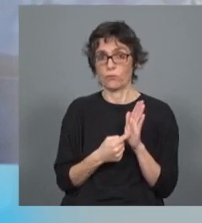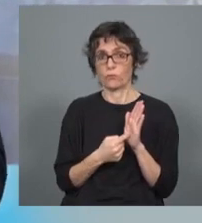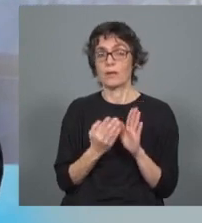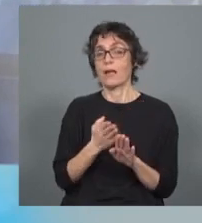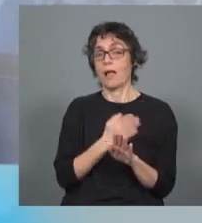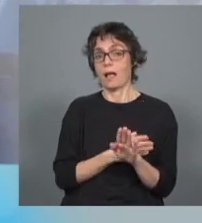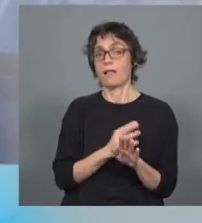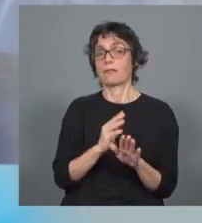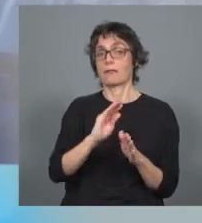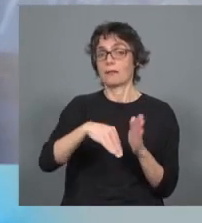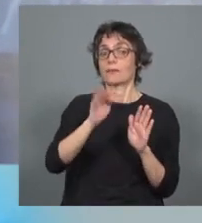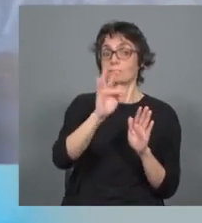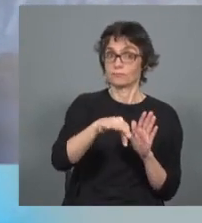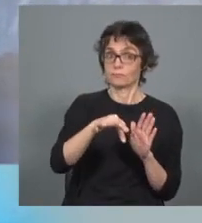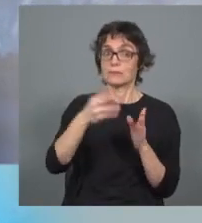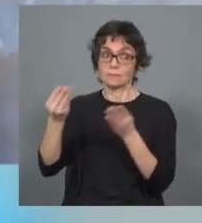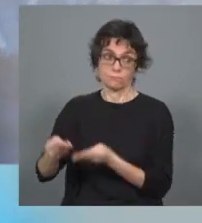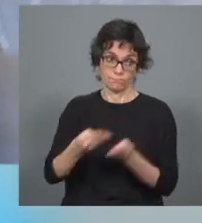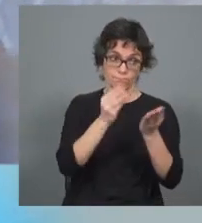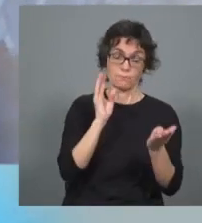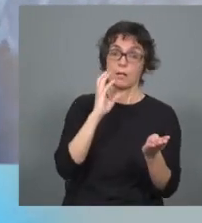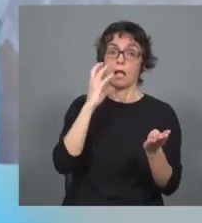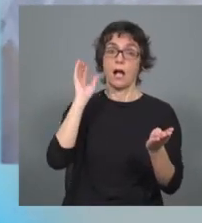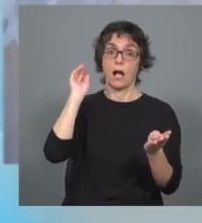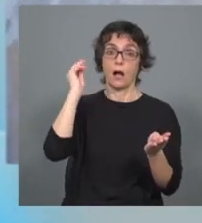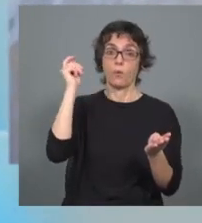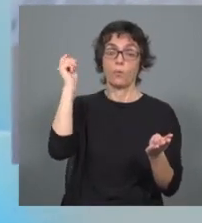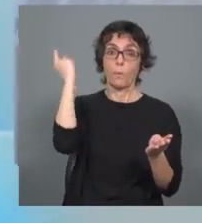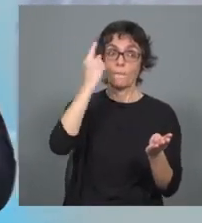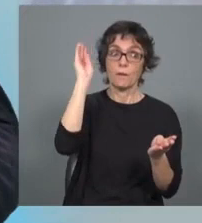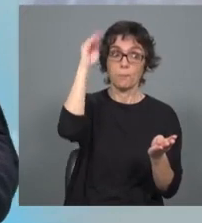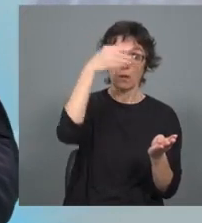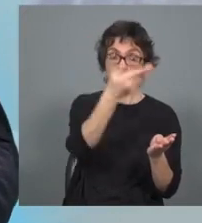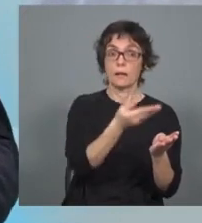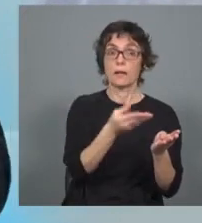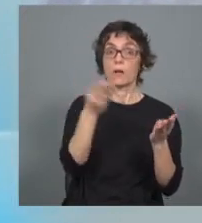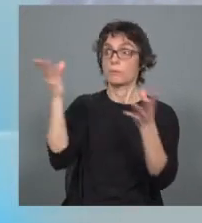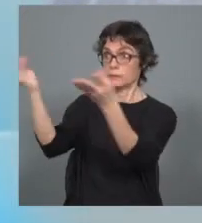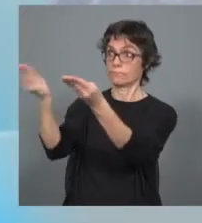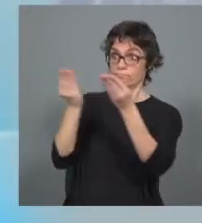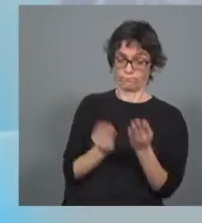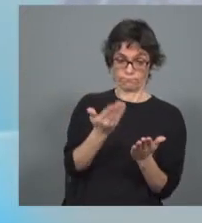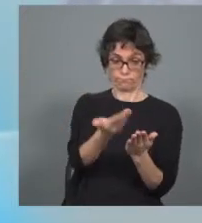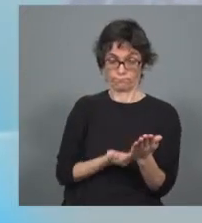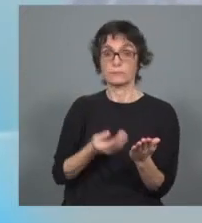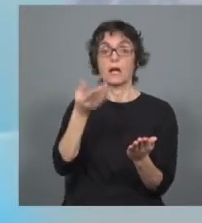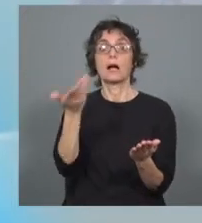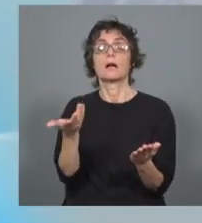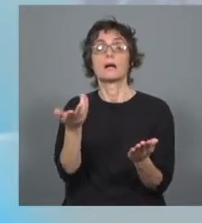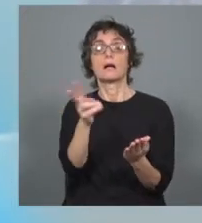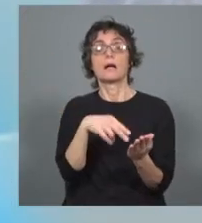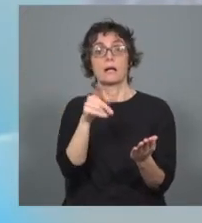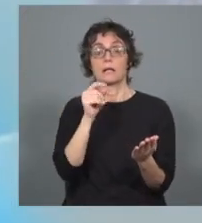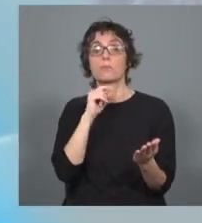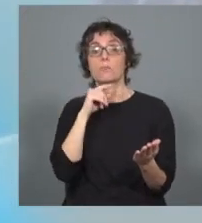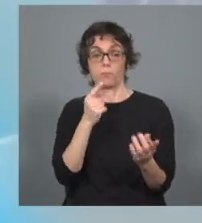vai ser enviada novamente ao Sr. Presidente da República. O Sr. Presidente da República tem as opções que tinha agora e que usou. Pode